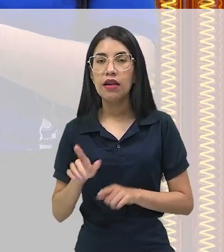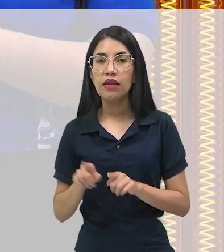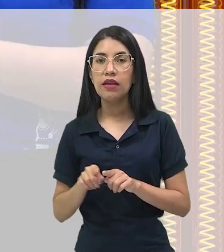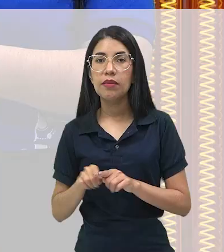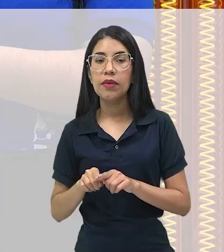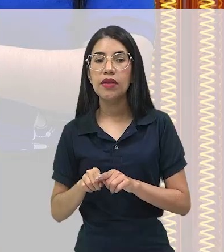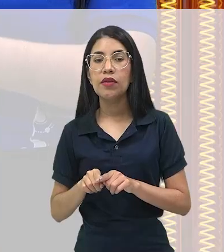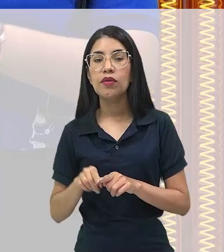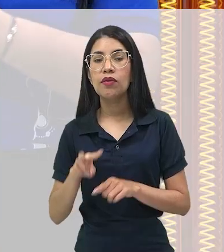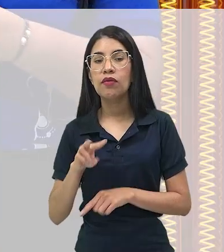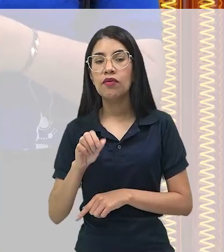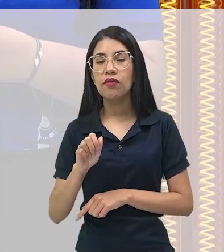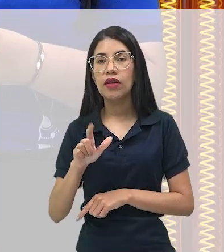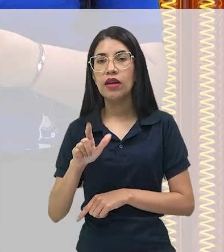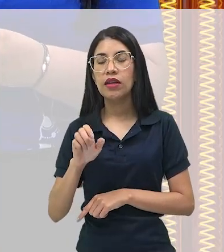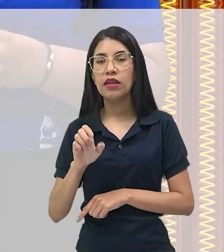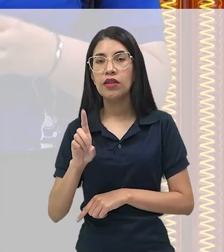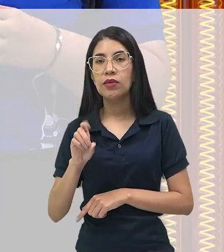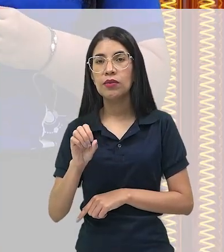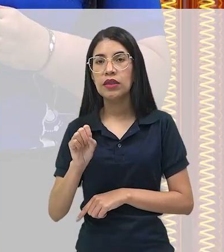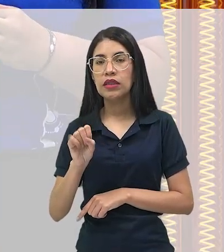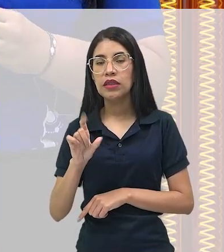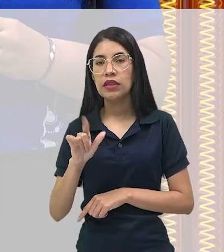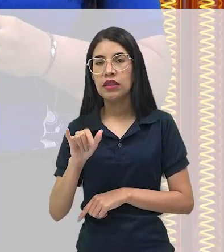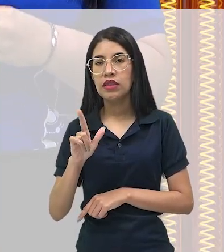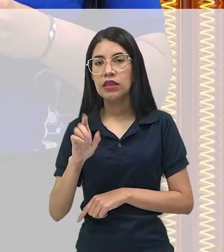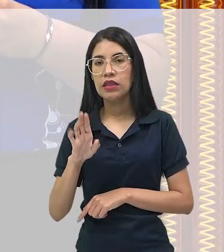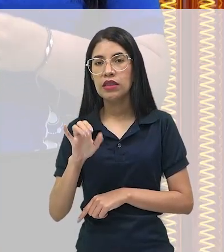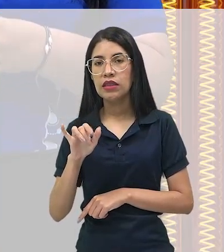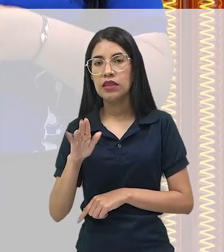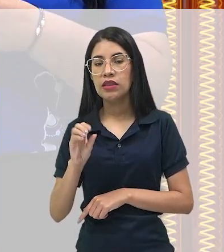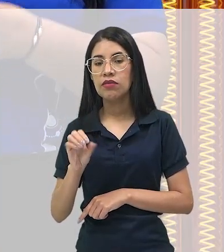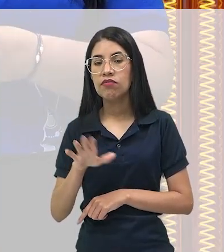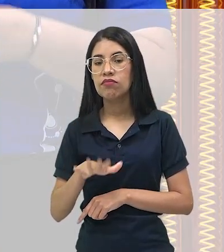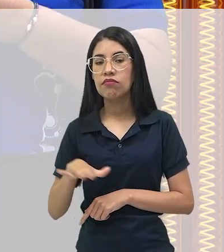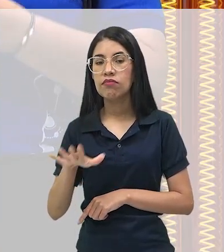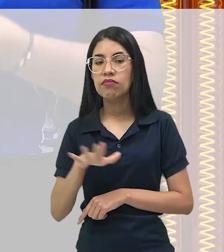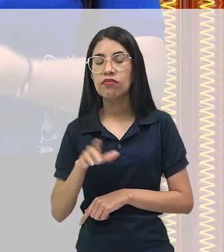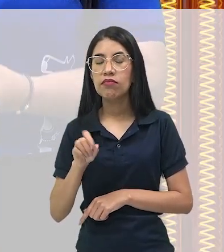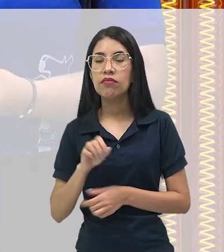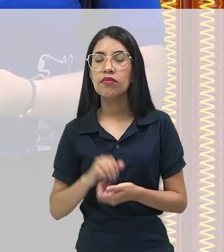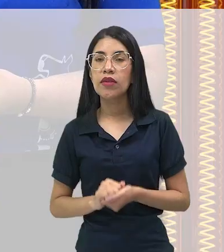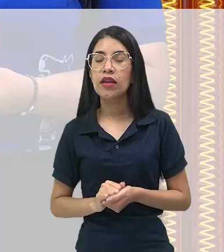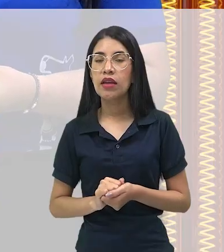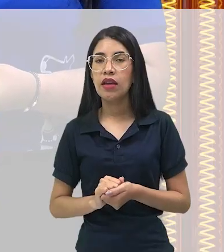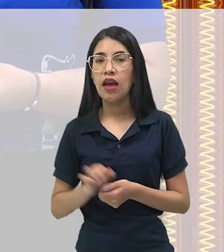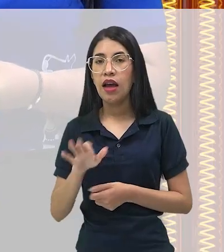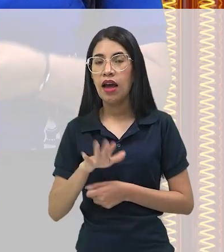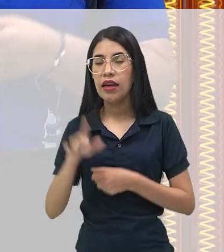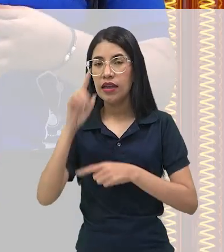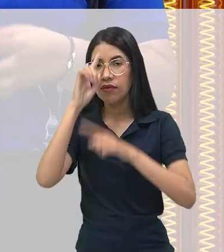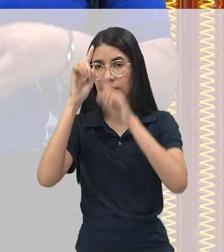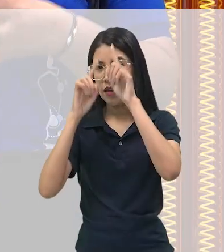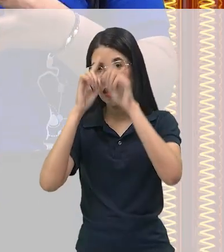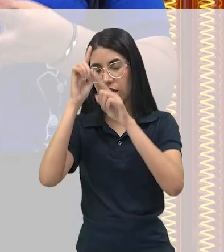do Silício. Ela vai ser, então, considerada a região da mente criativa dos Estados Unidos, que é onde vão